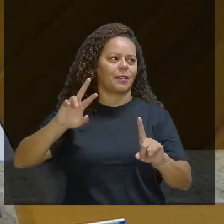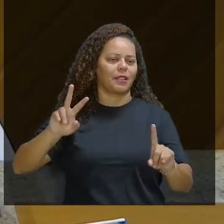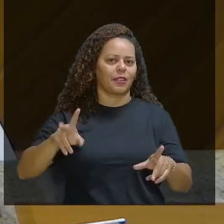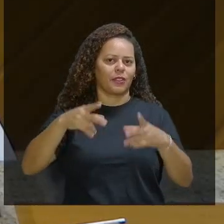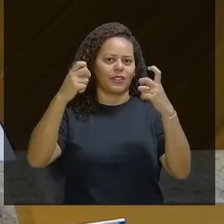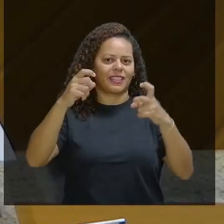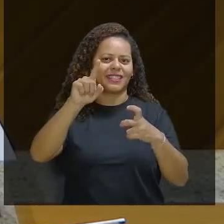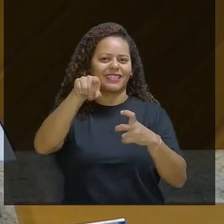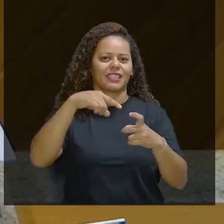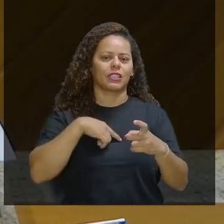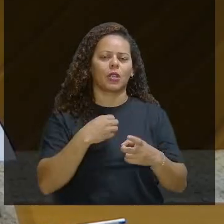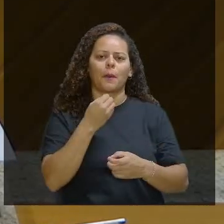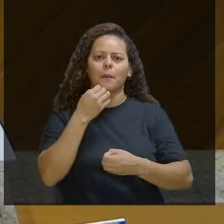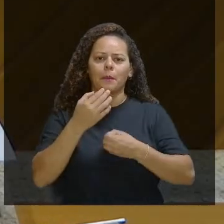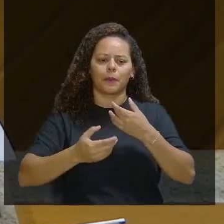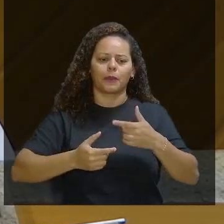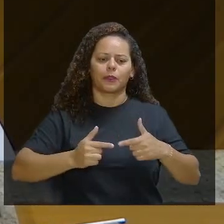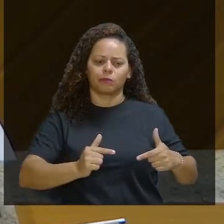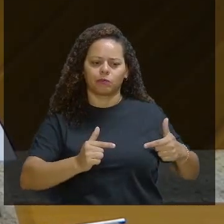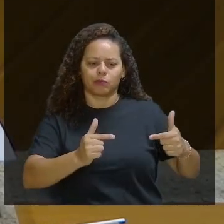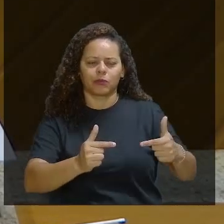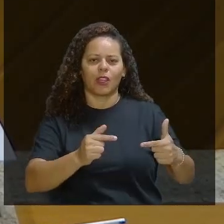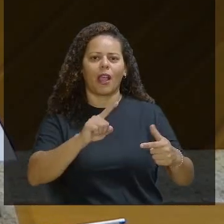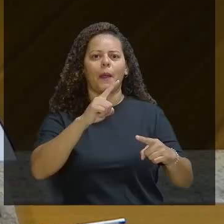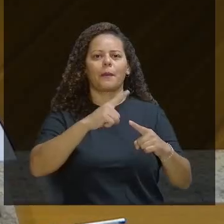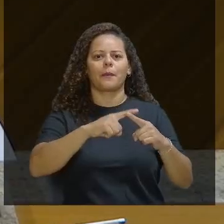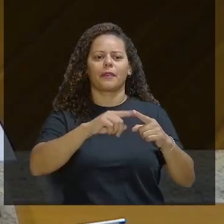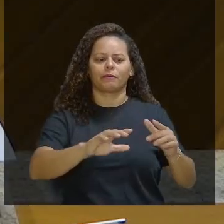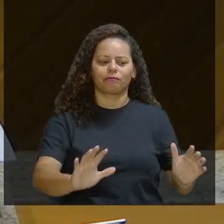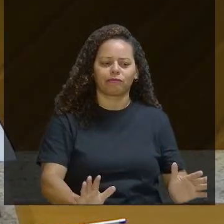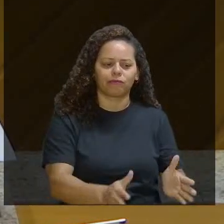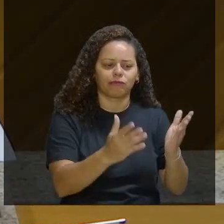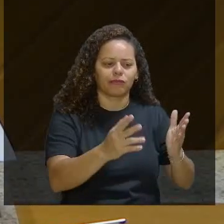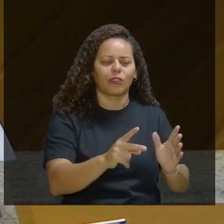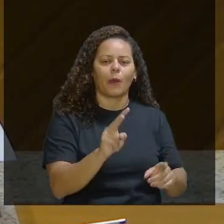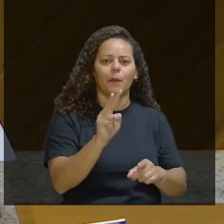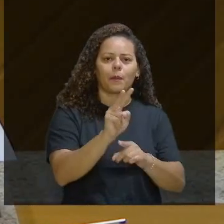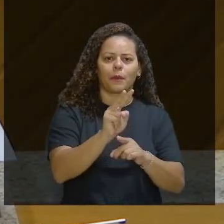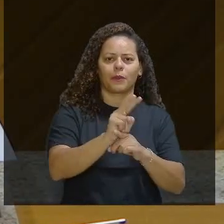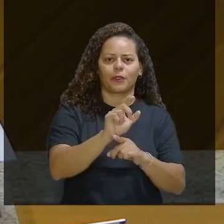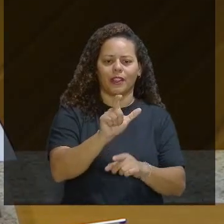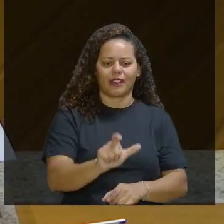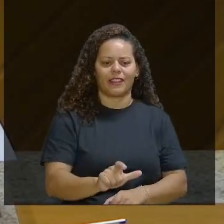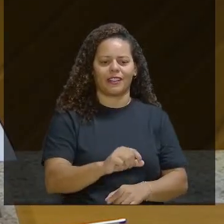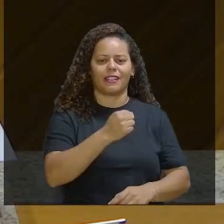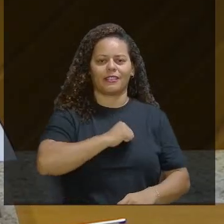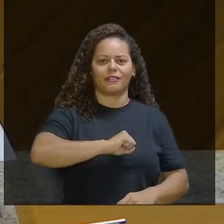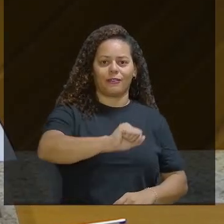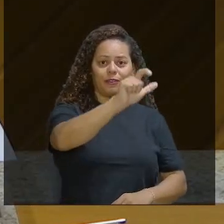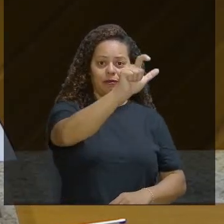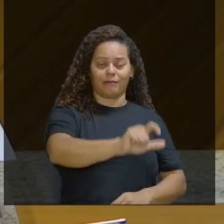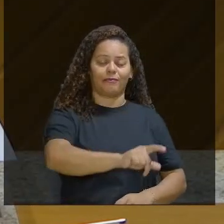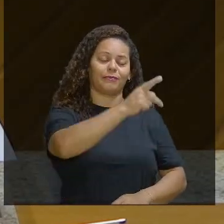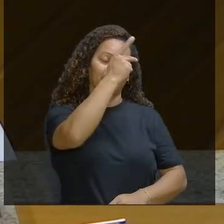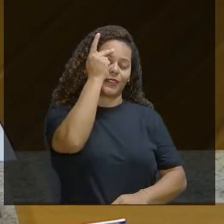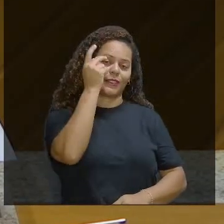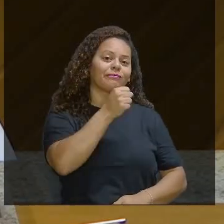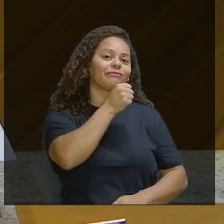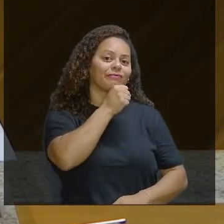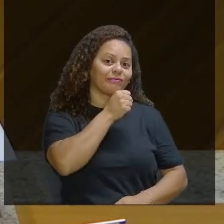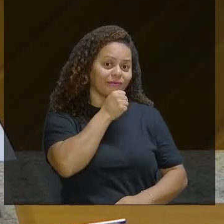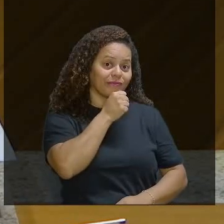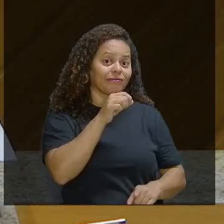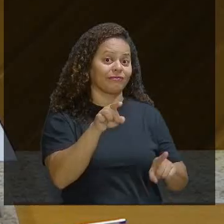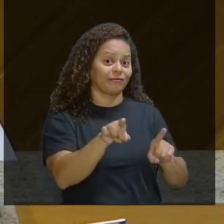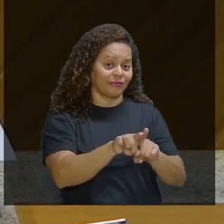boas práticas implementadas em favor da promoção, proteção e defesa dos direitos da pessoa idosa. A